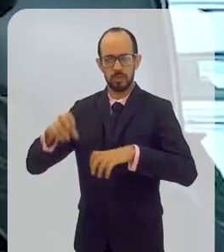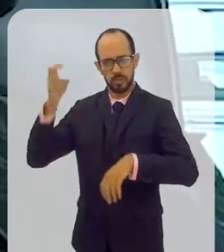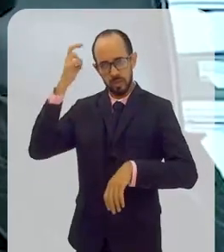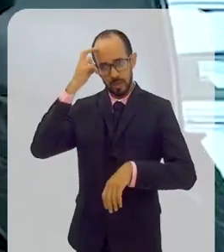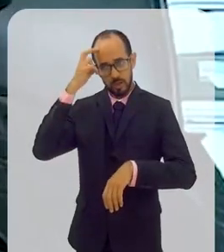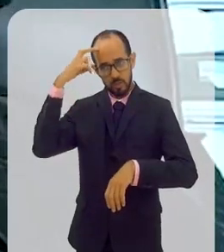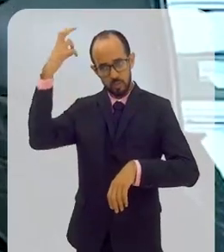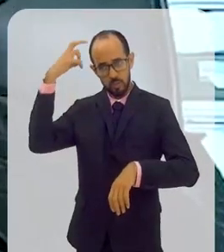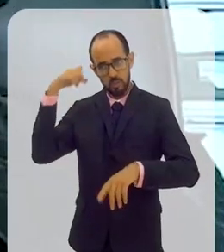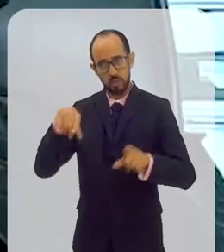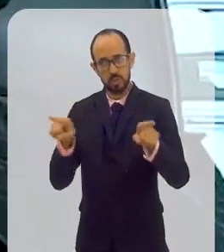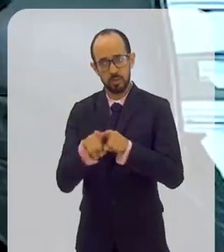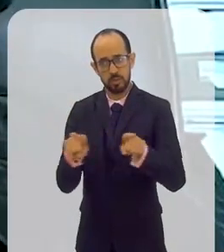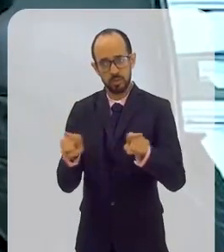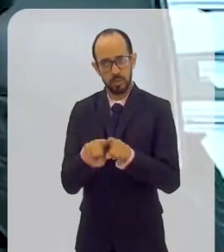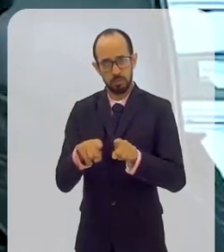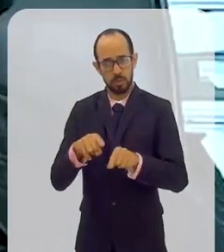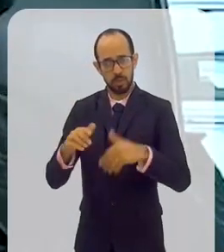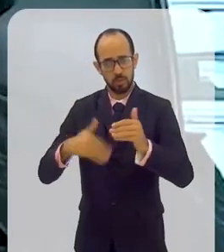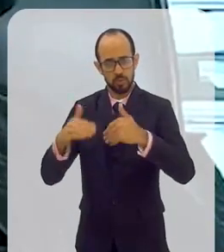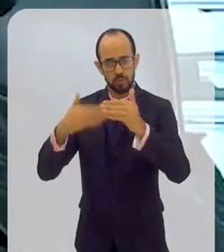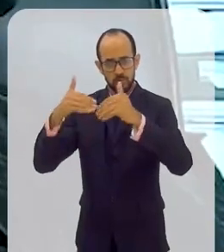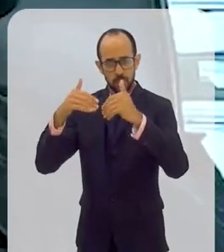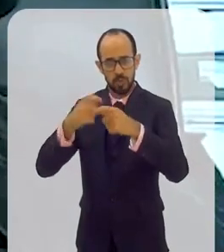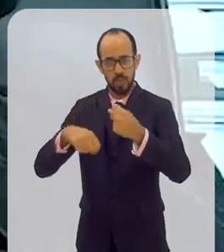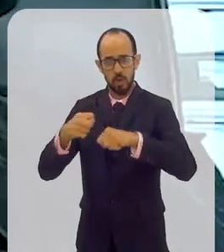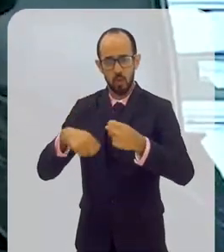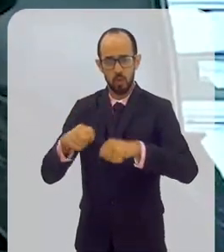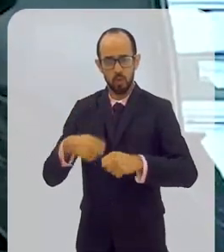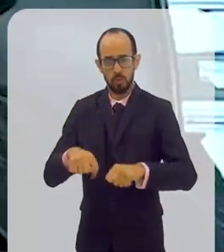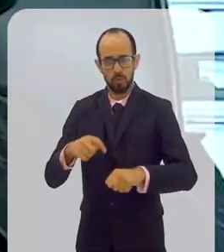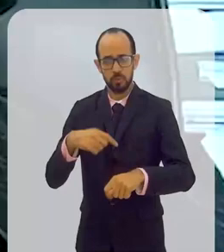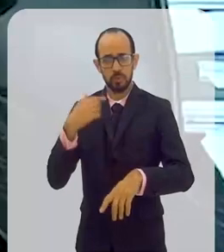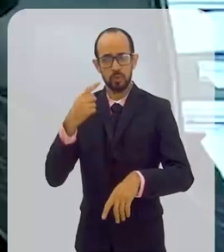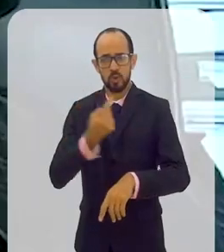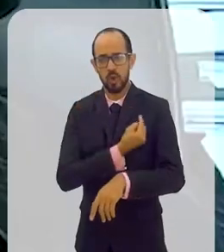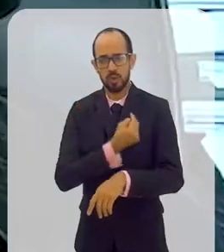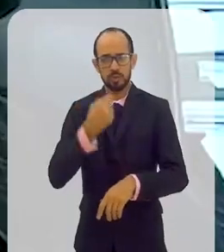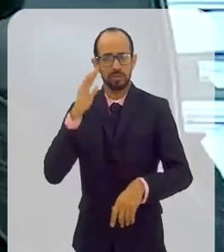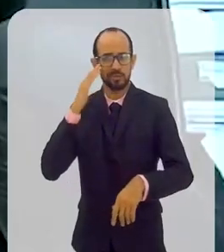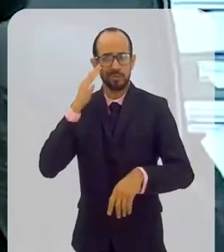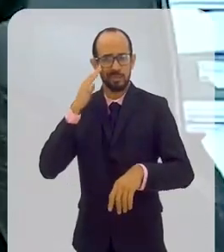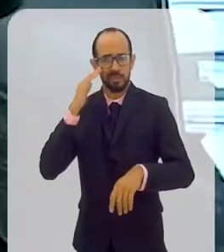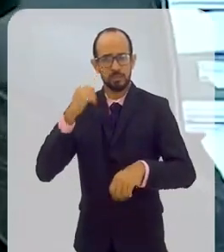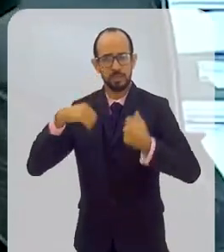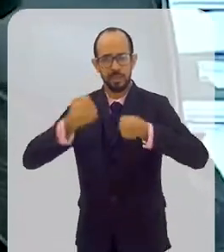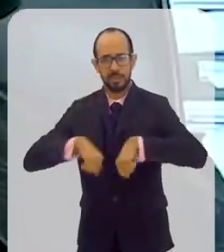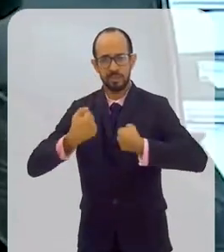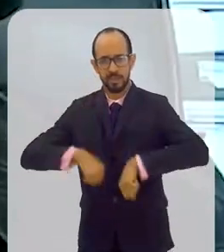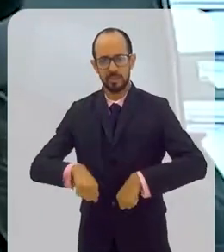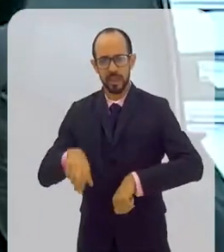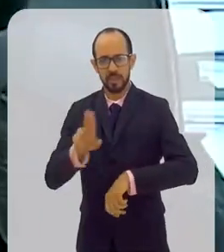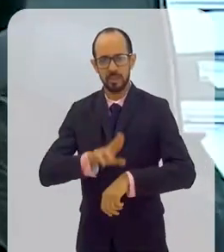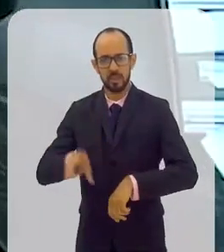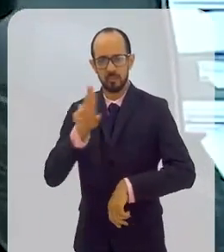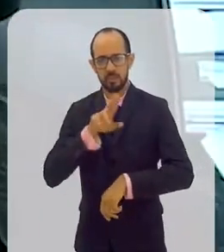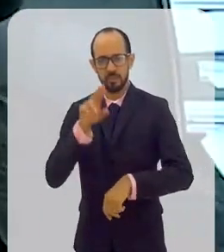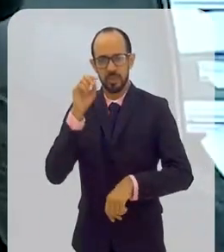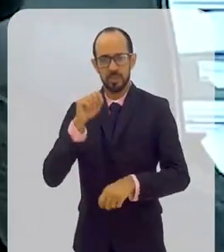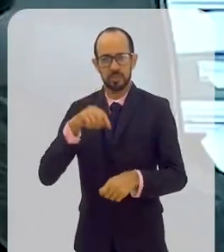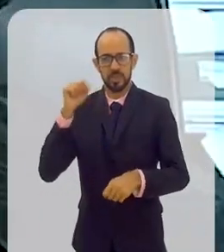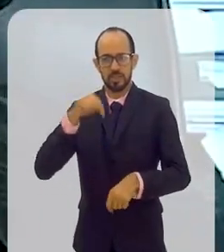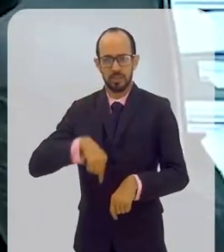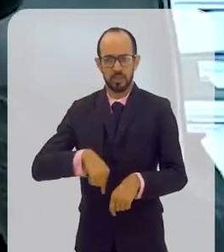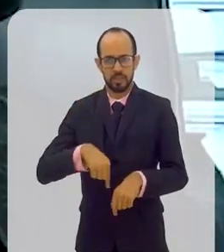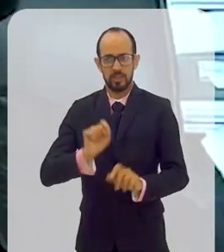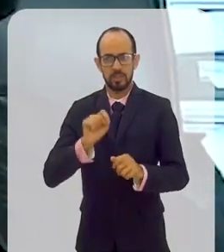na área mesmo do desenvolvimento econômico, e entendeu a necessidade de colocar uma universidade com, a partir dela, a gente